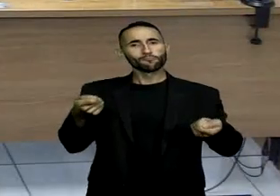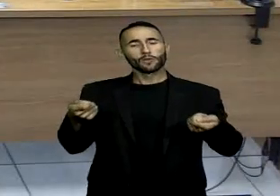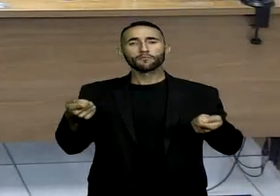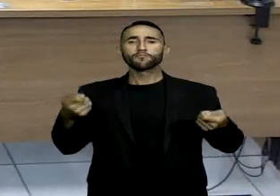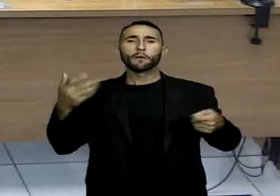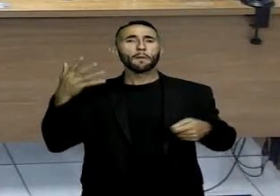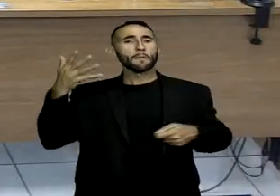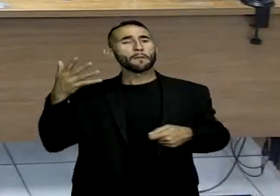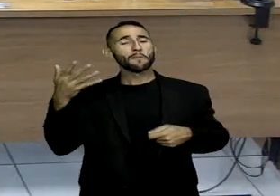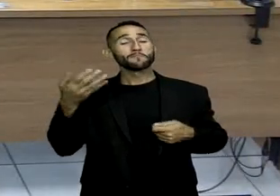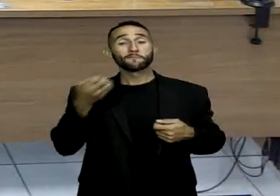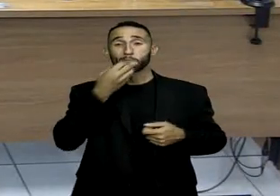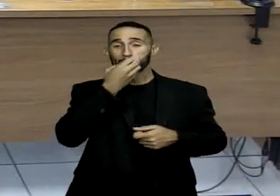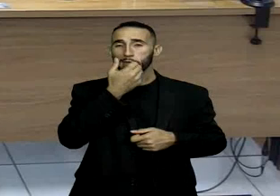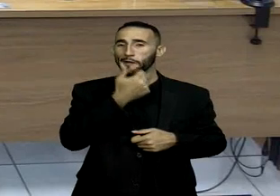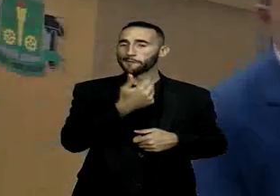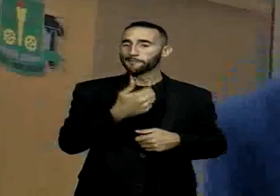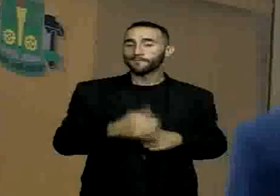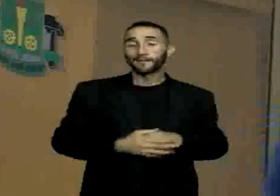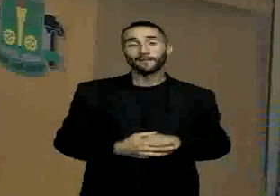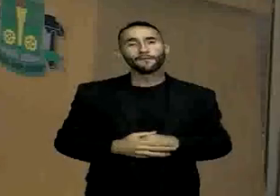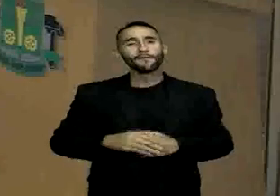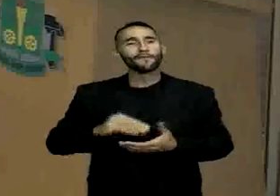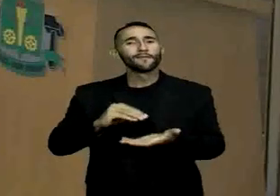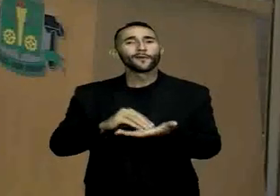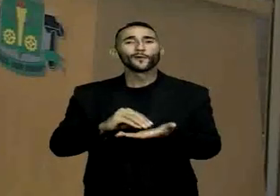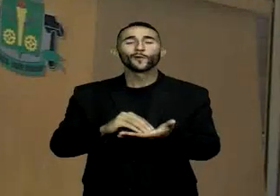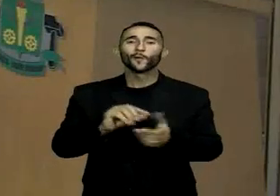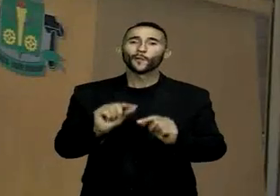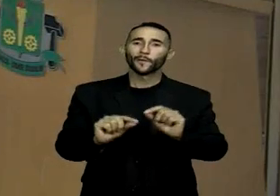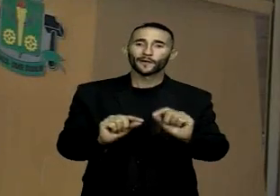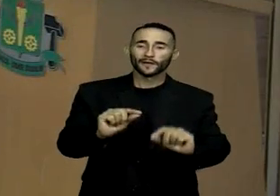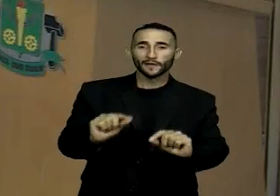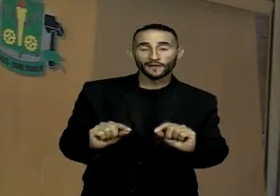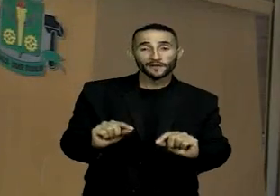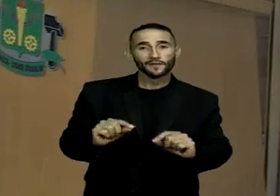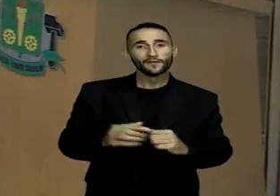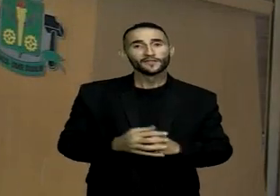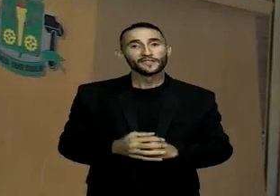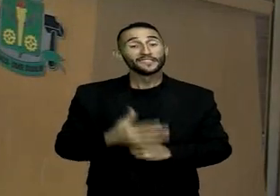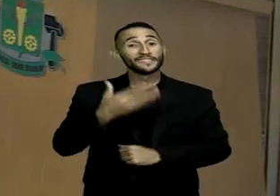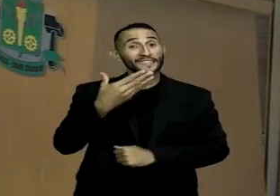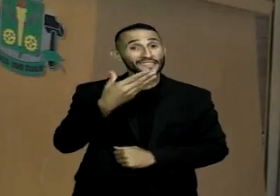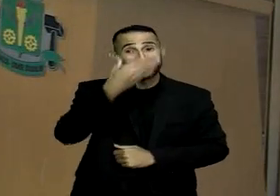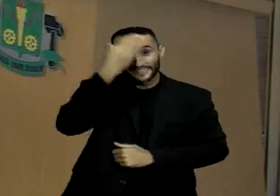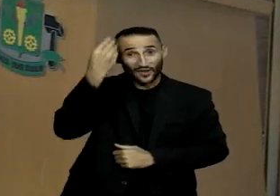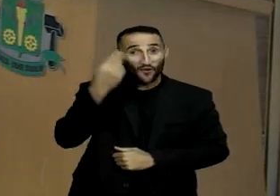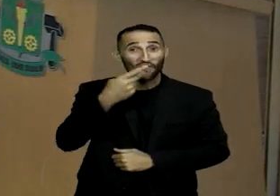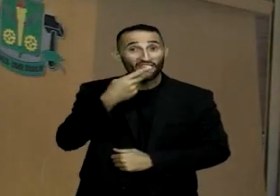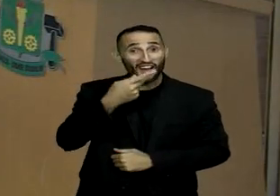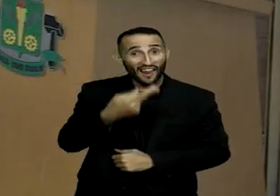Falar o quê? Só faltou aqui, ó, Carmônio. Você esqueceu de falar dos corações que ele gosta de fazer.